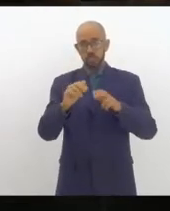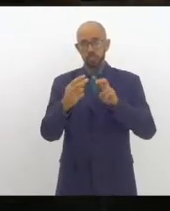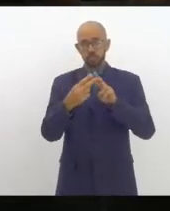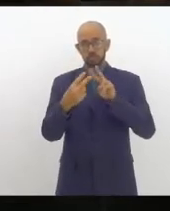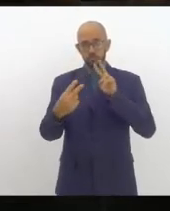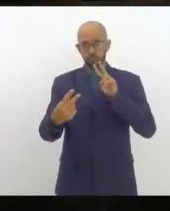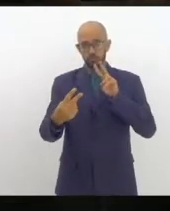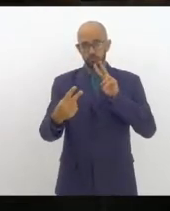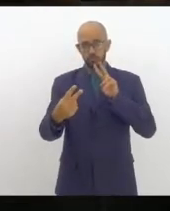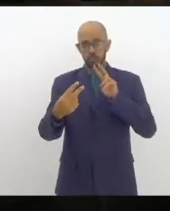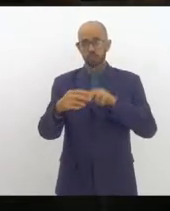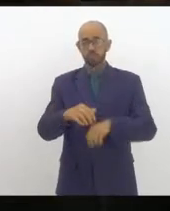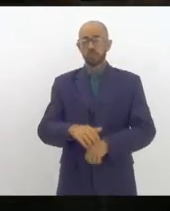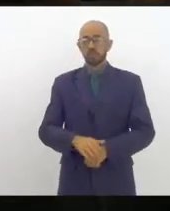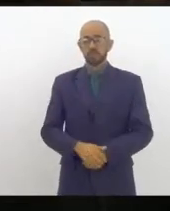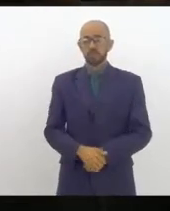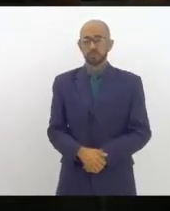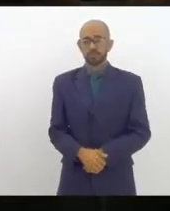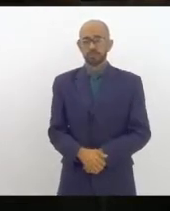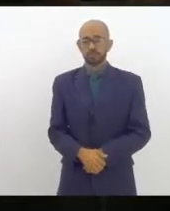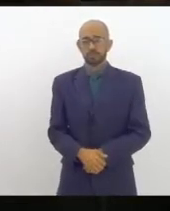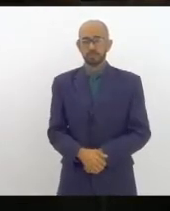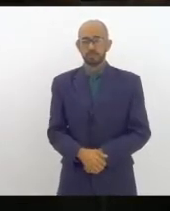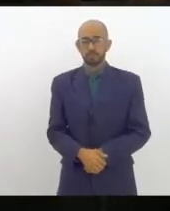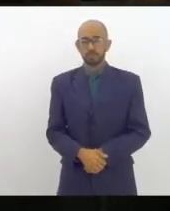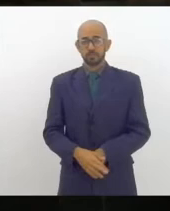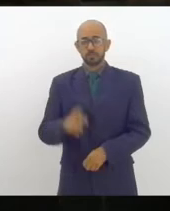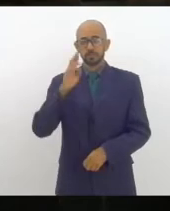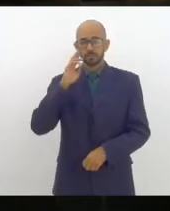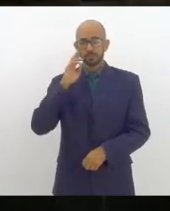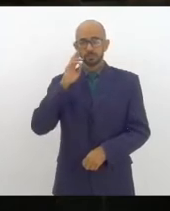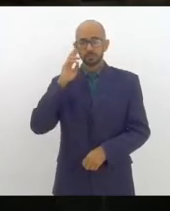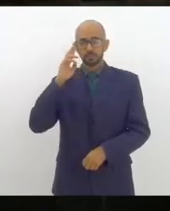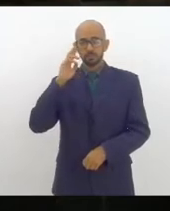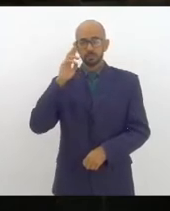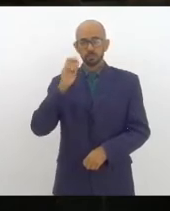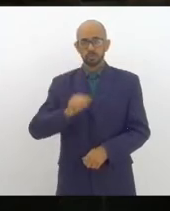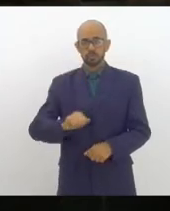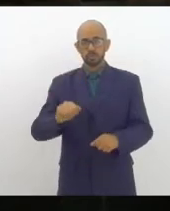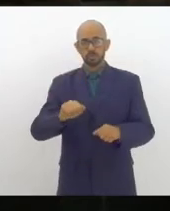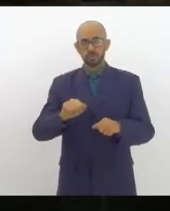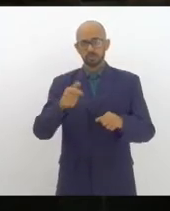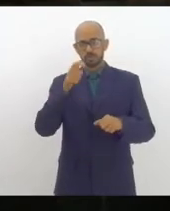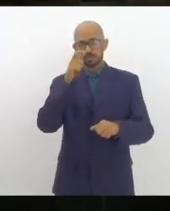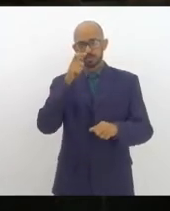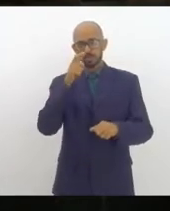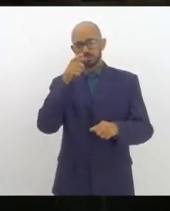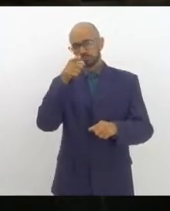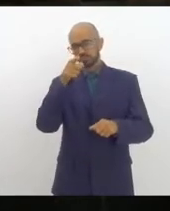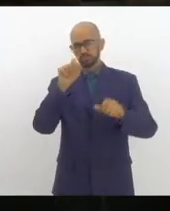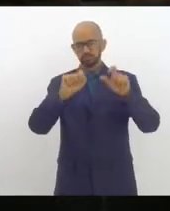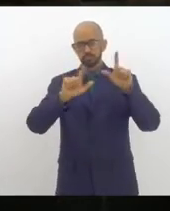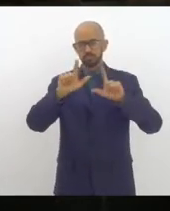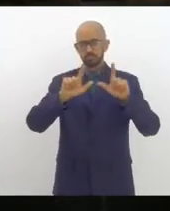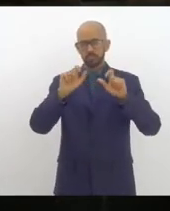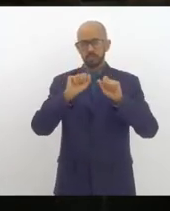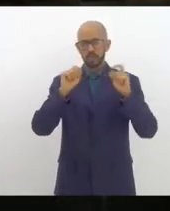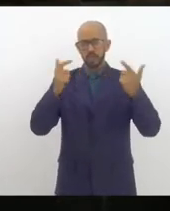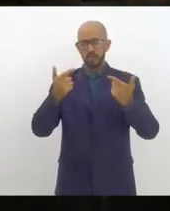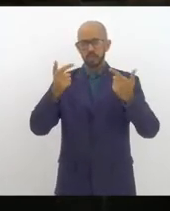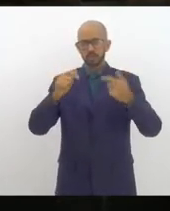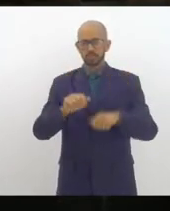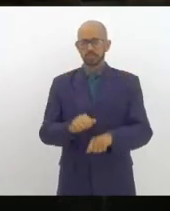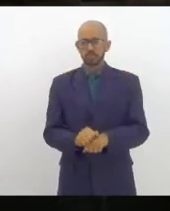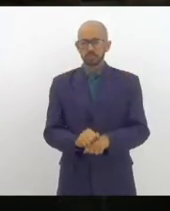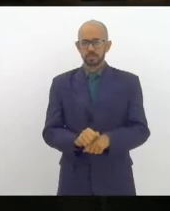de forma remota senhoras e senhores telespectadores da TV alerj